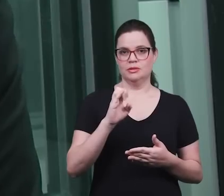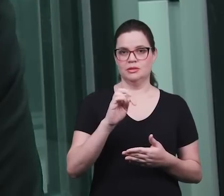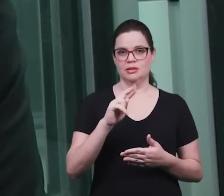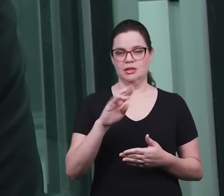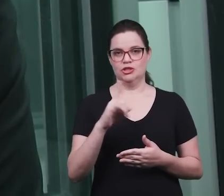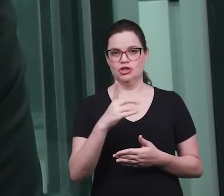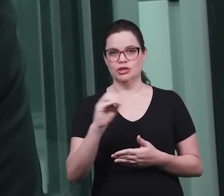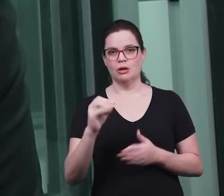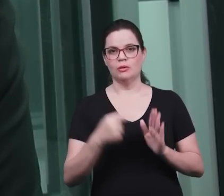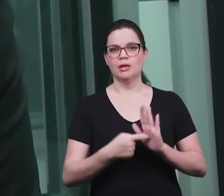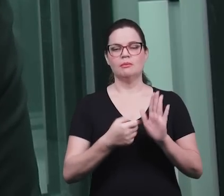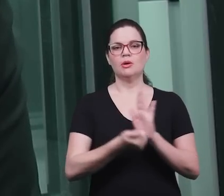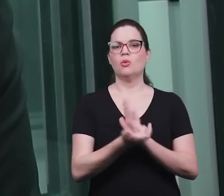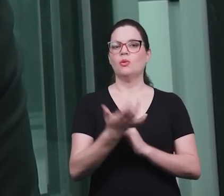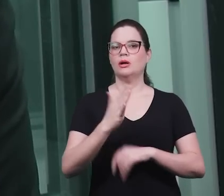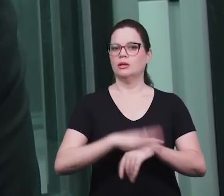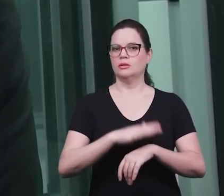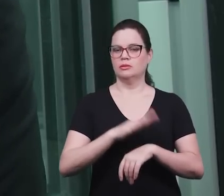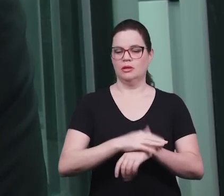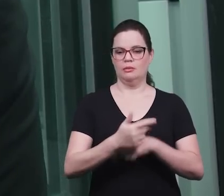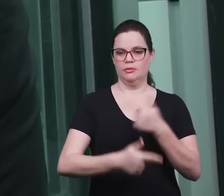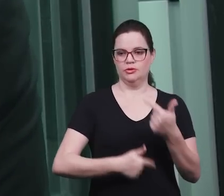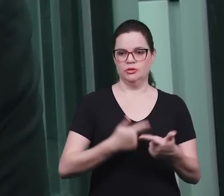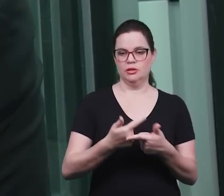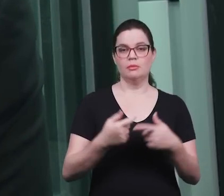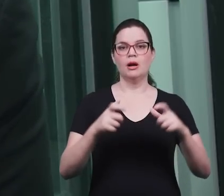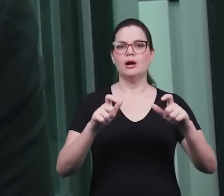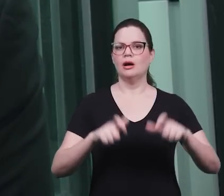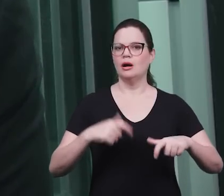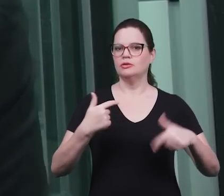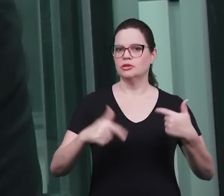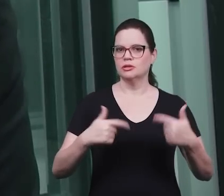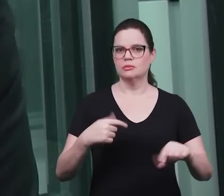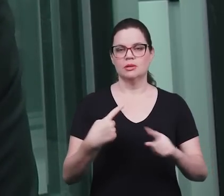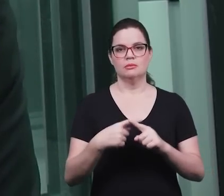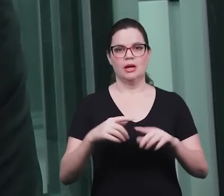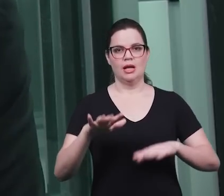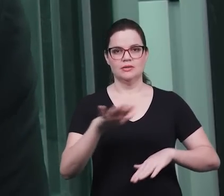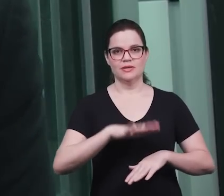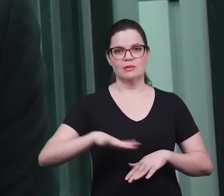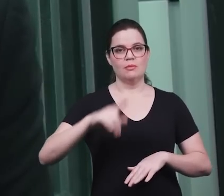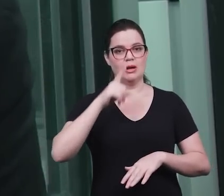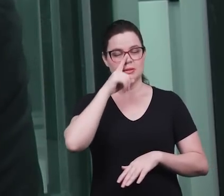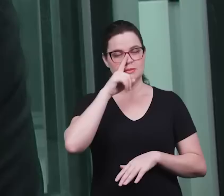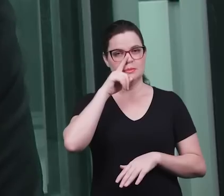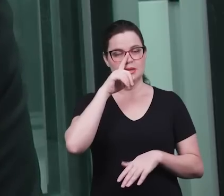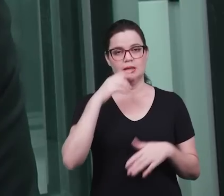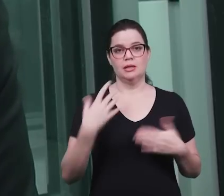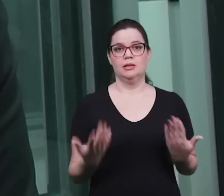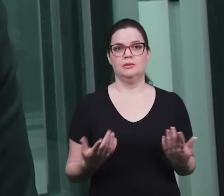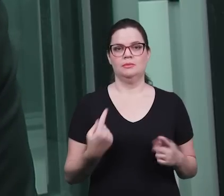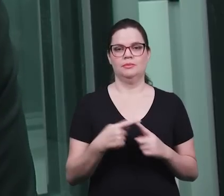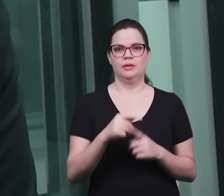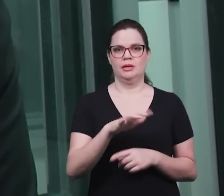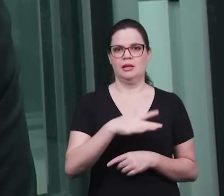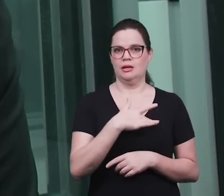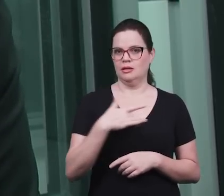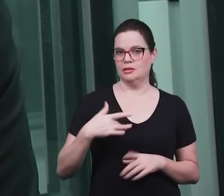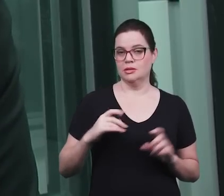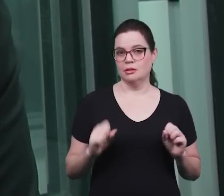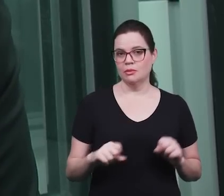trabalho, de que onde trabalhava, de repente ela trabalhava exposta a algum agente insalubre aí, né? Por ser da área de